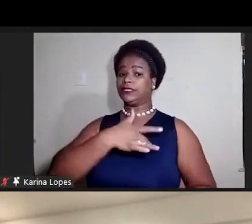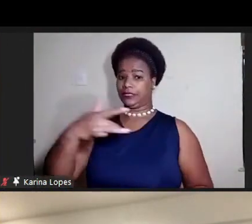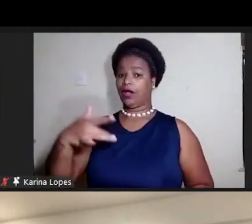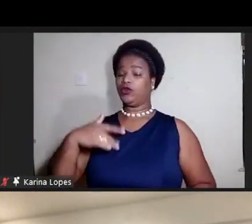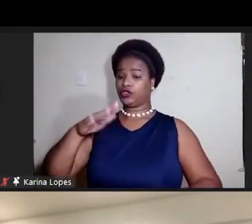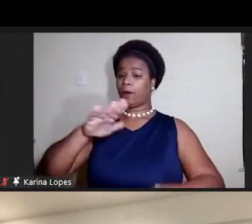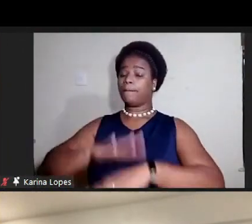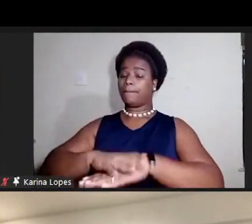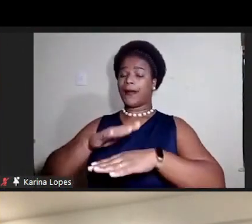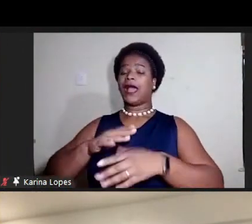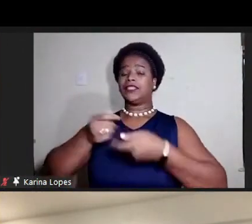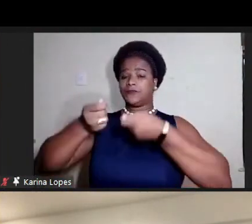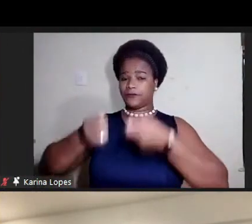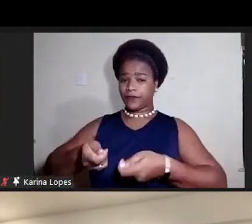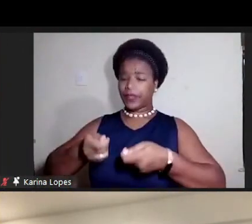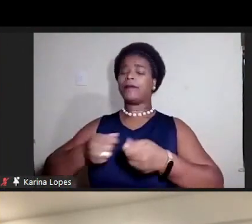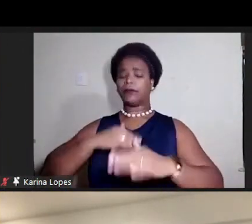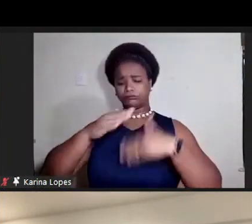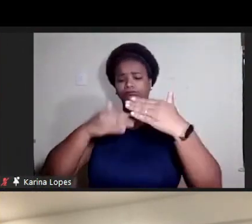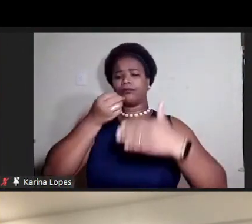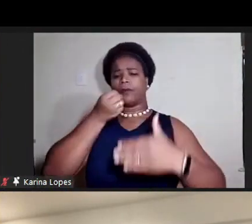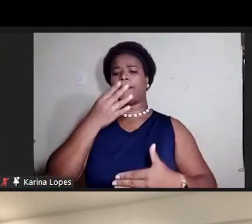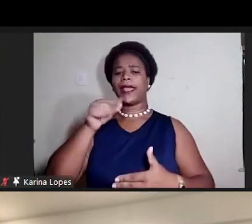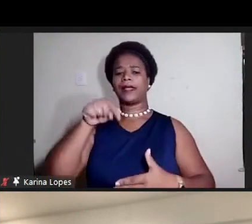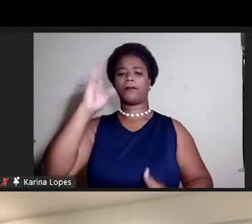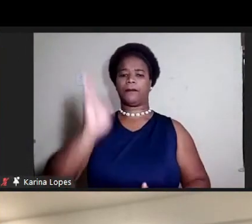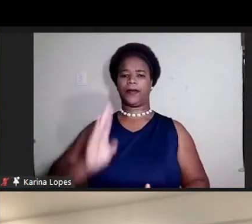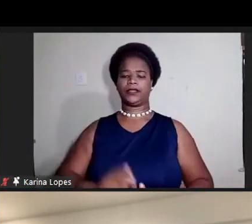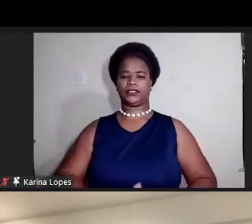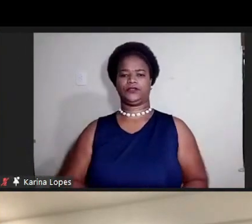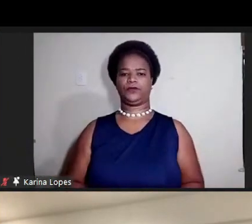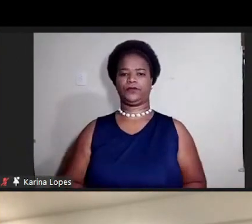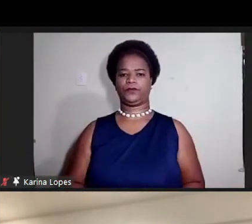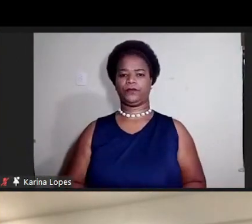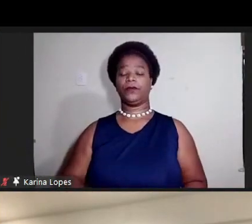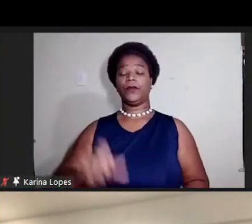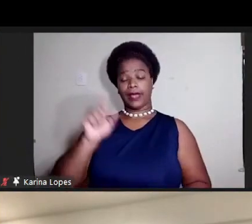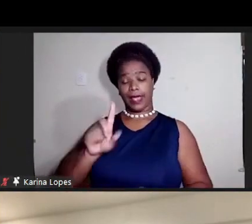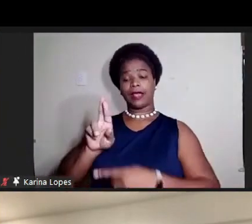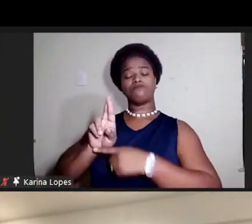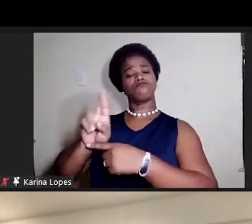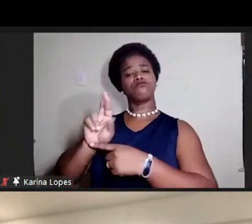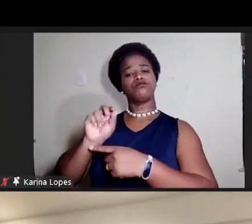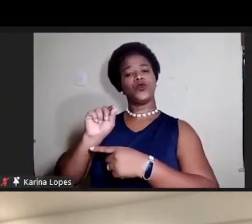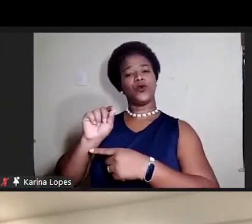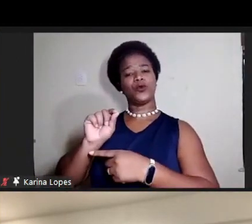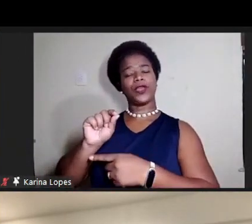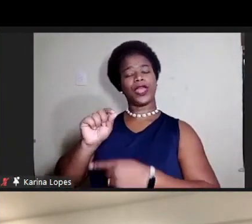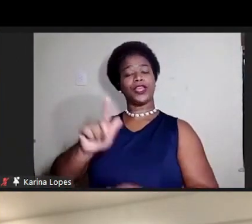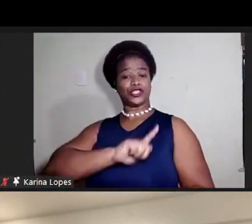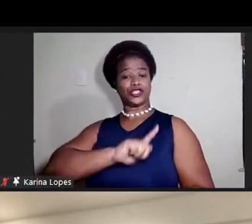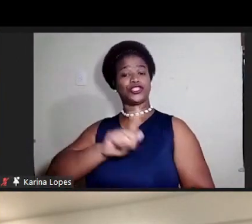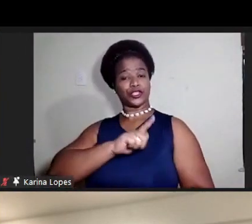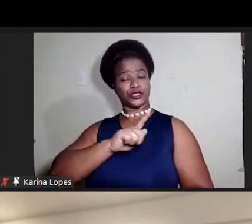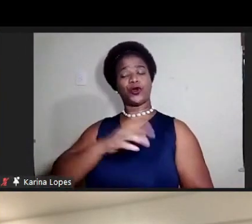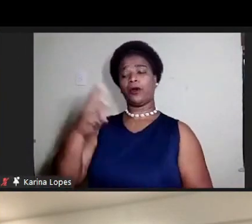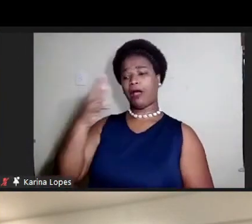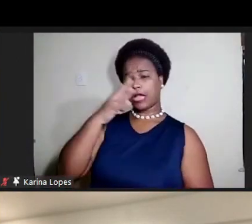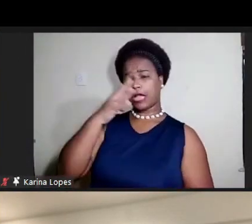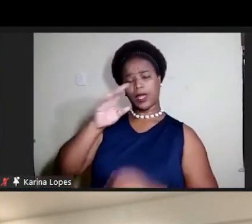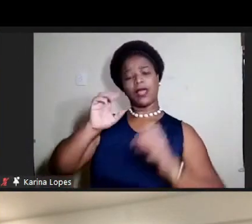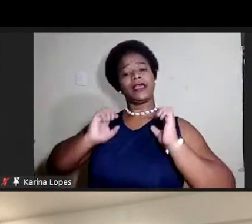Brasil. Reconhecido como um dos gestores mais admirados e éticos em todo o Sistema Nacional de